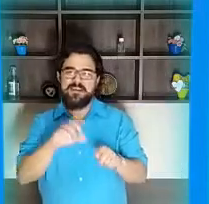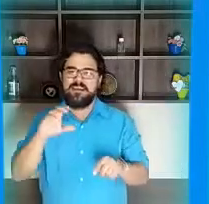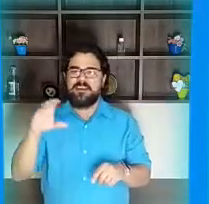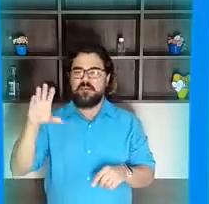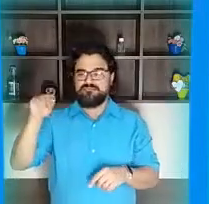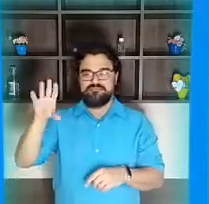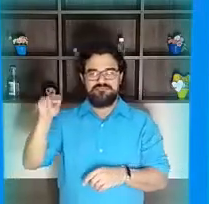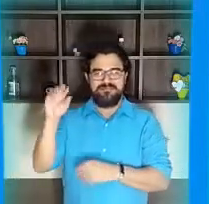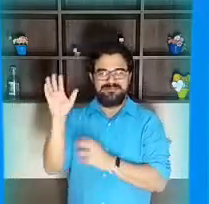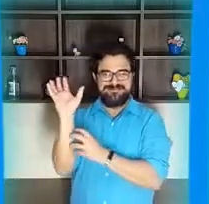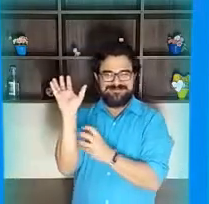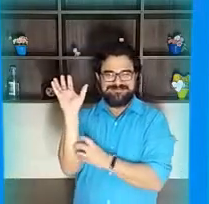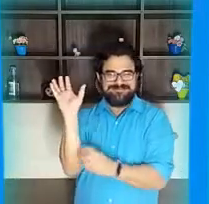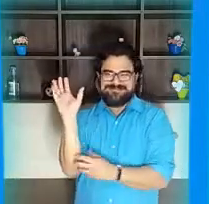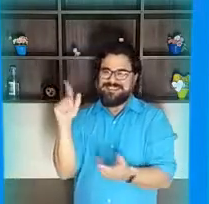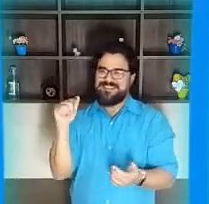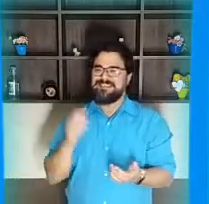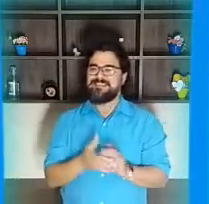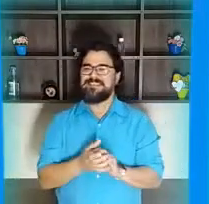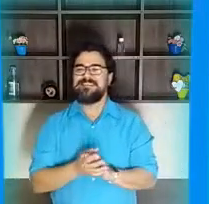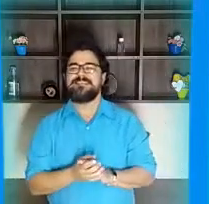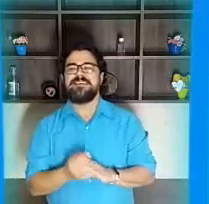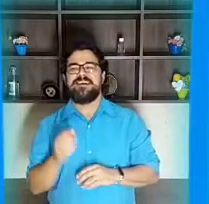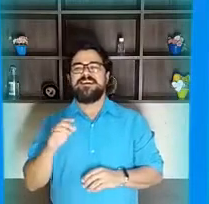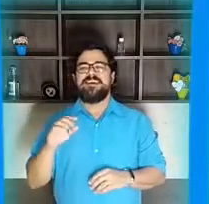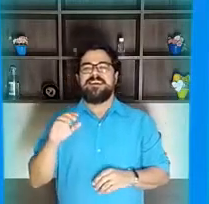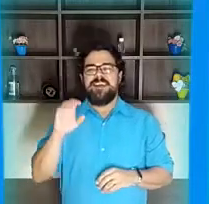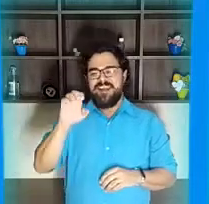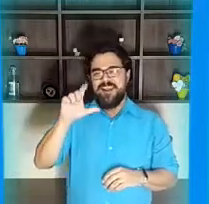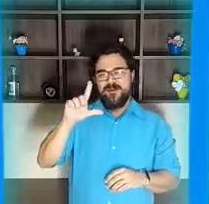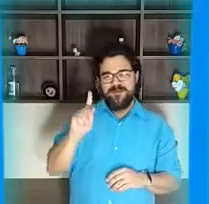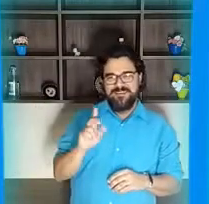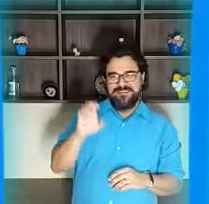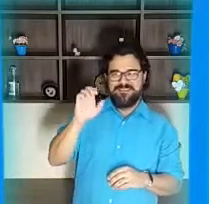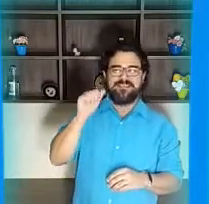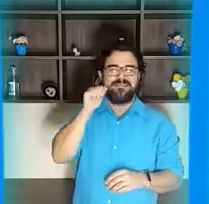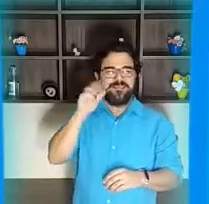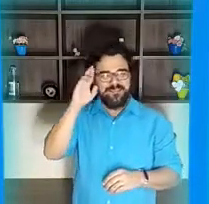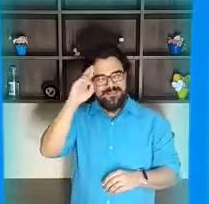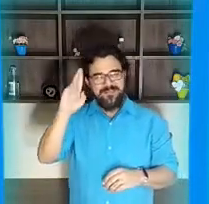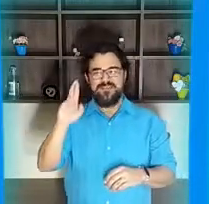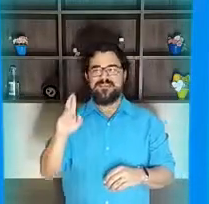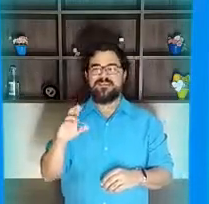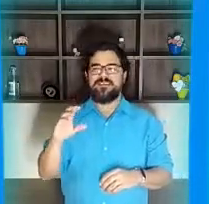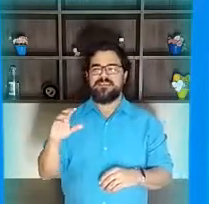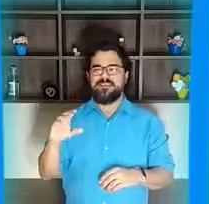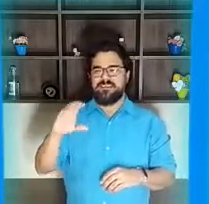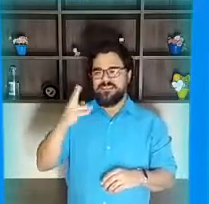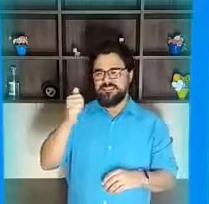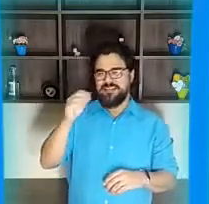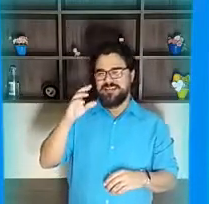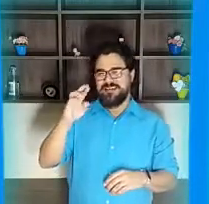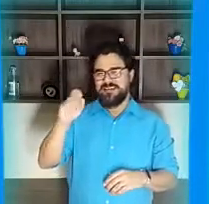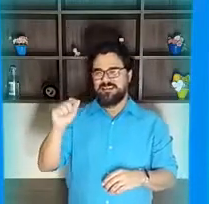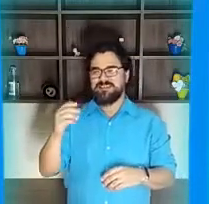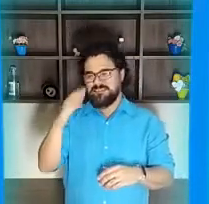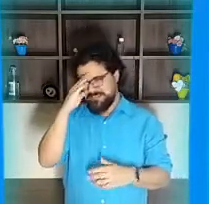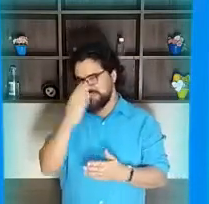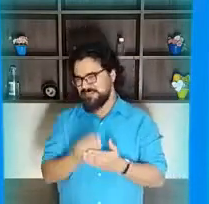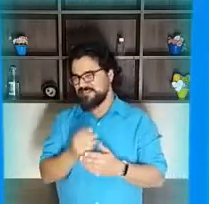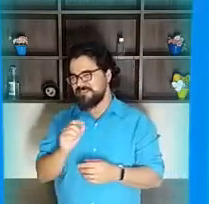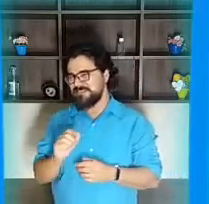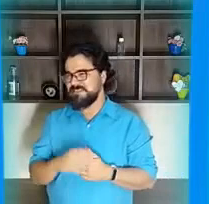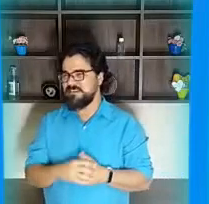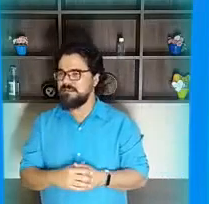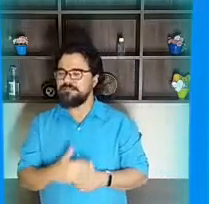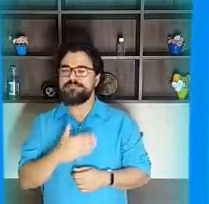Ainda é. Dona Elke, seu Chacrinha. Alô, dona Judite. Acredite, a morte